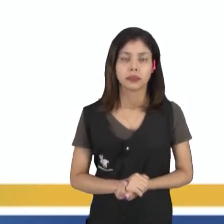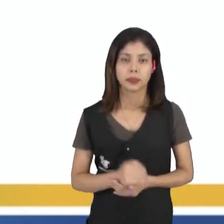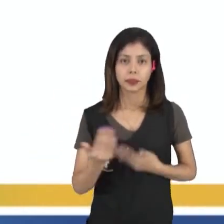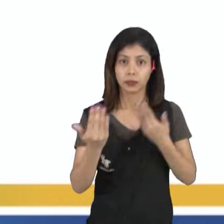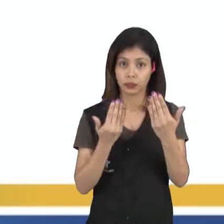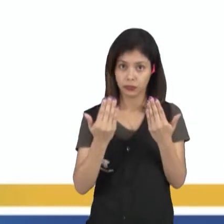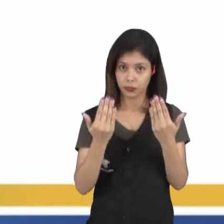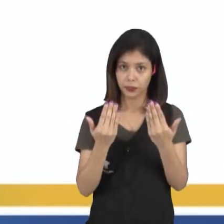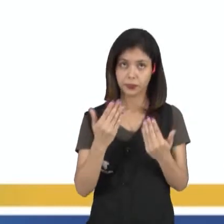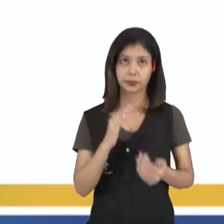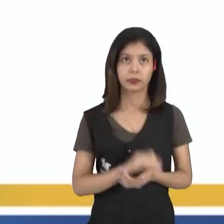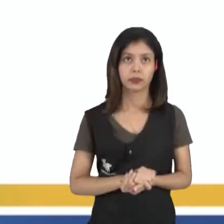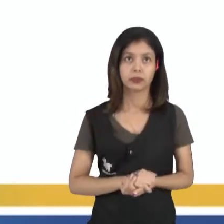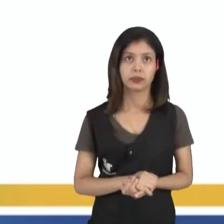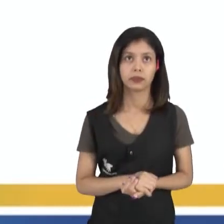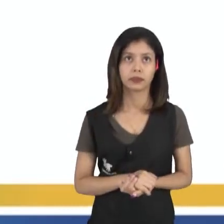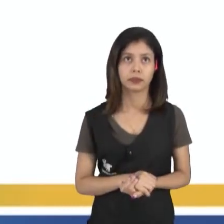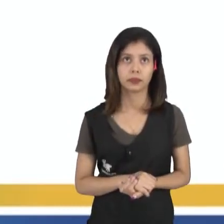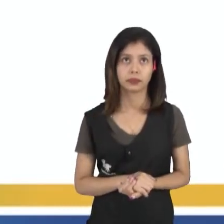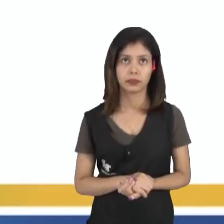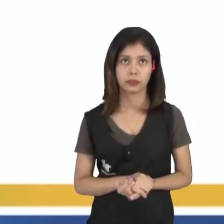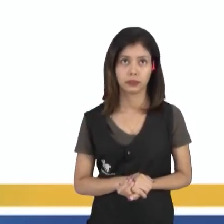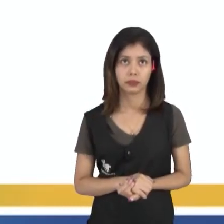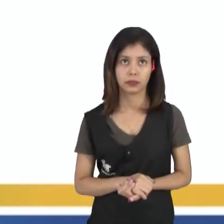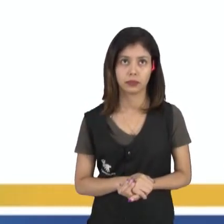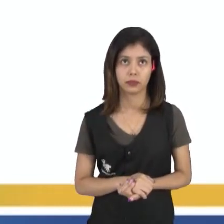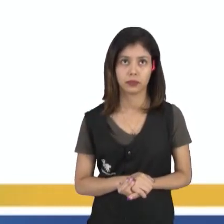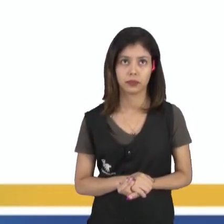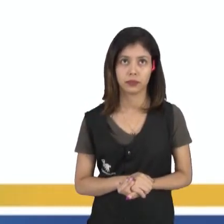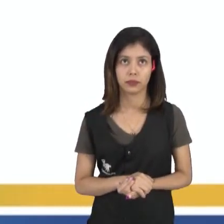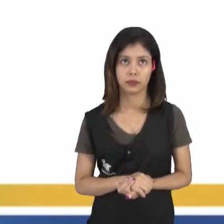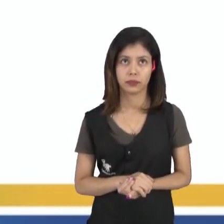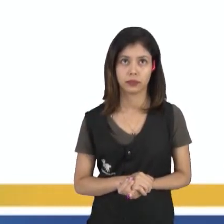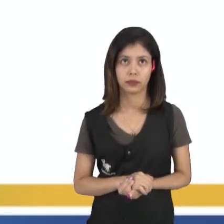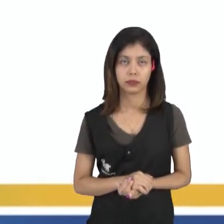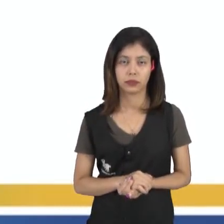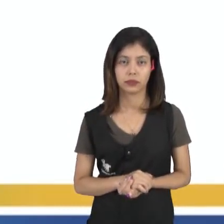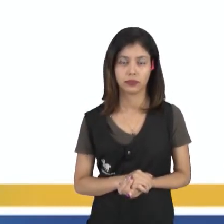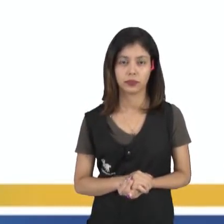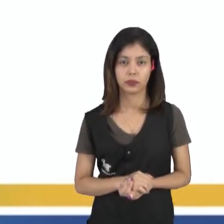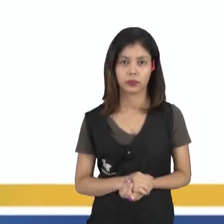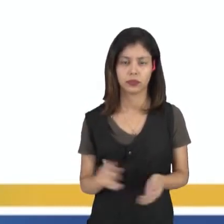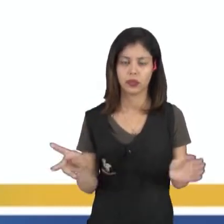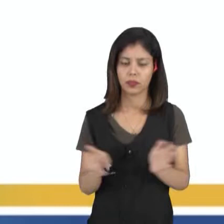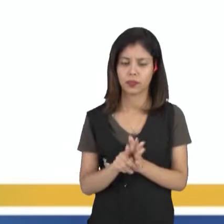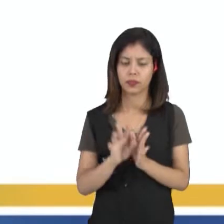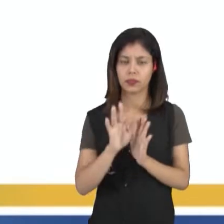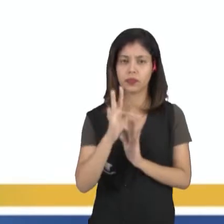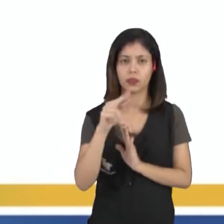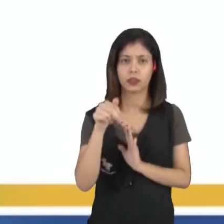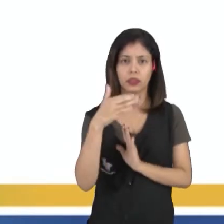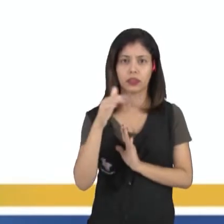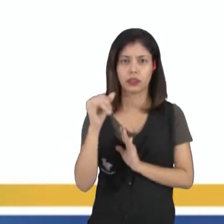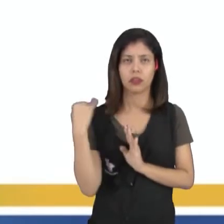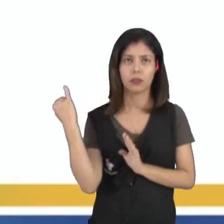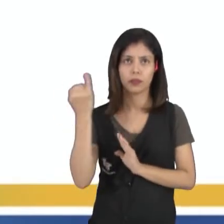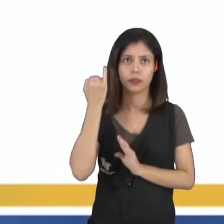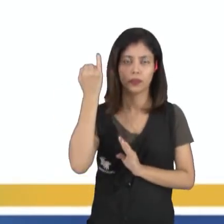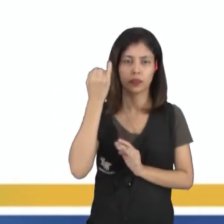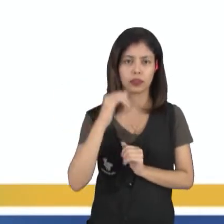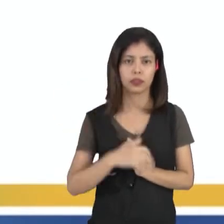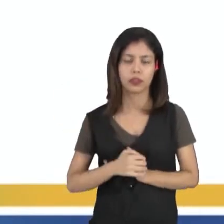subordinada adverbial comparativa, que exerce uma comparação, que é realmente a função aí, a principal,